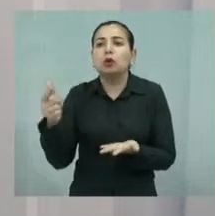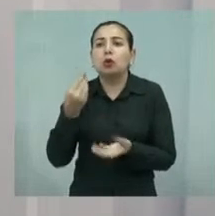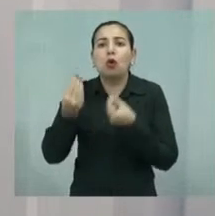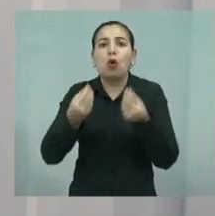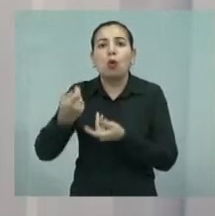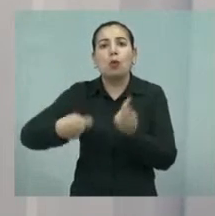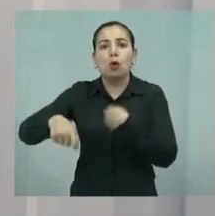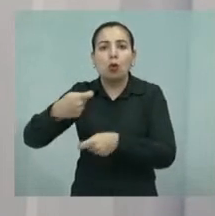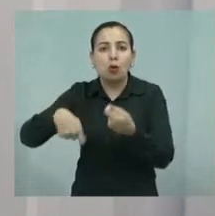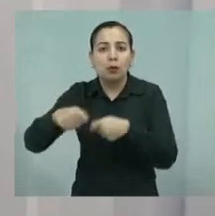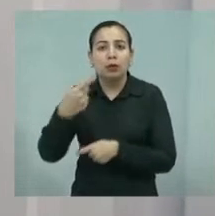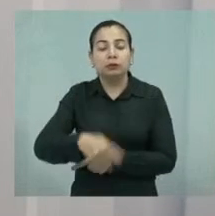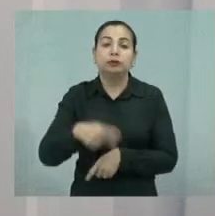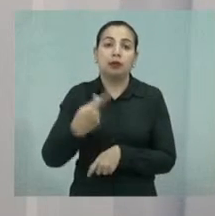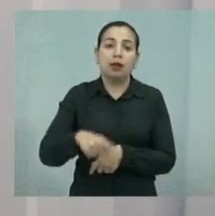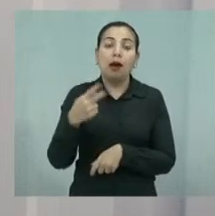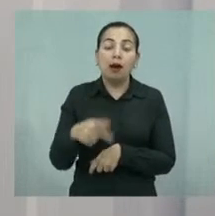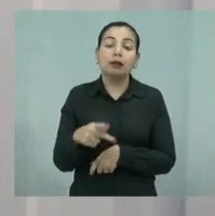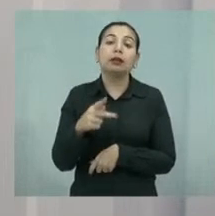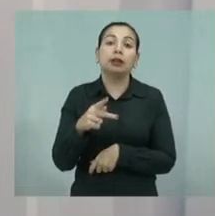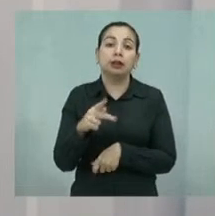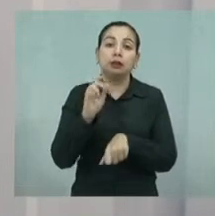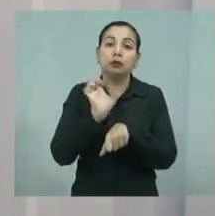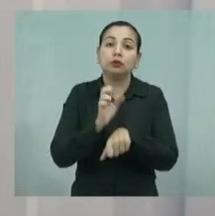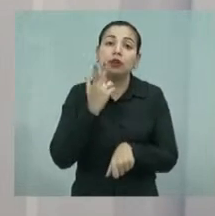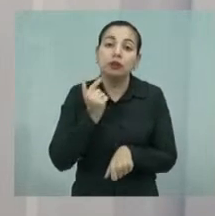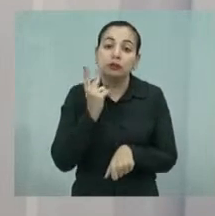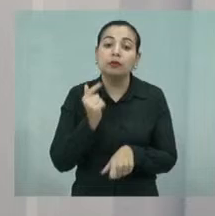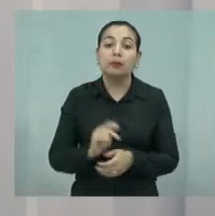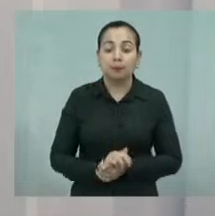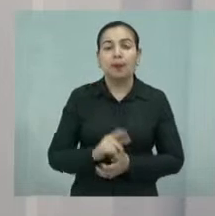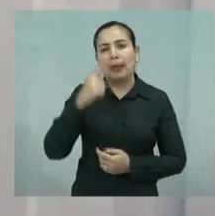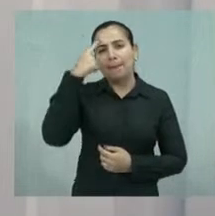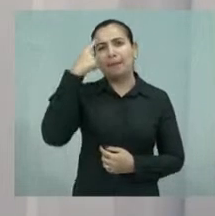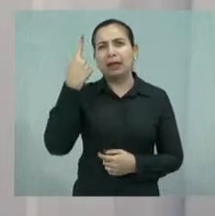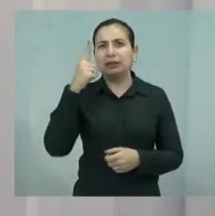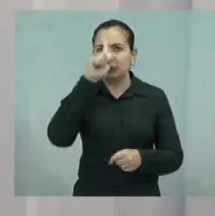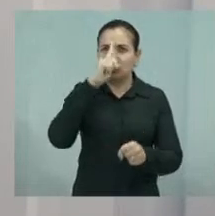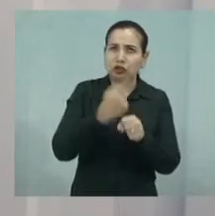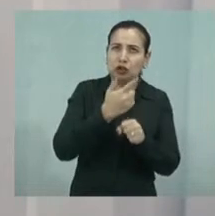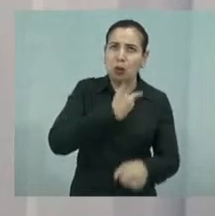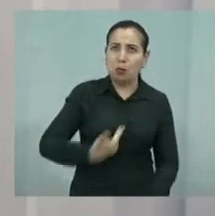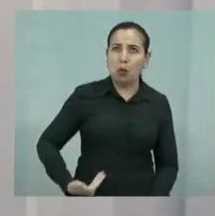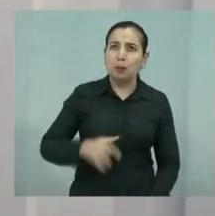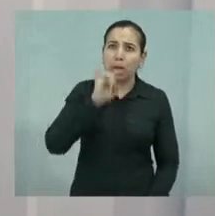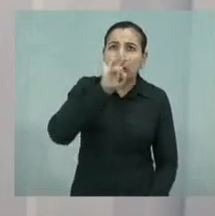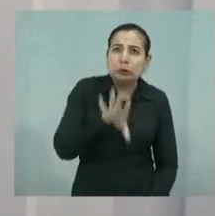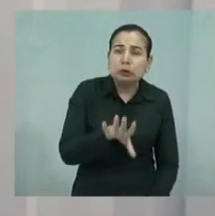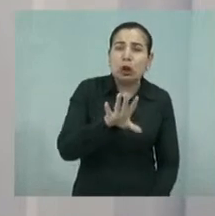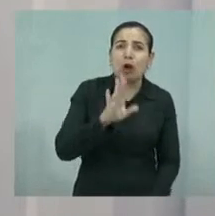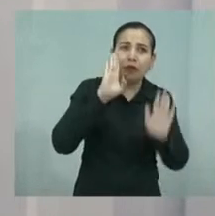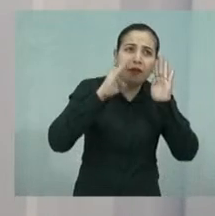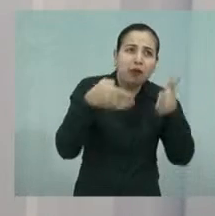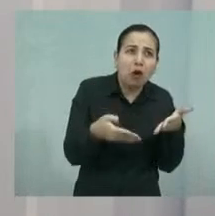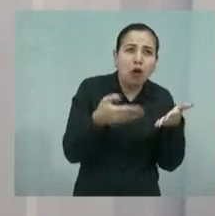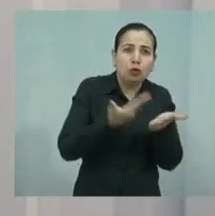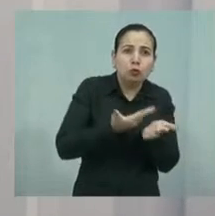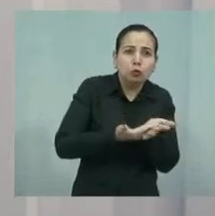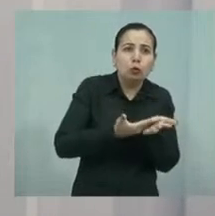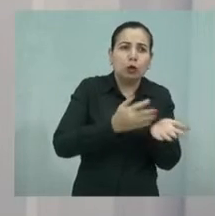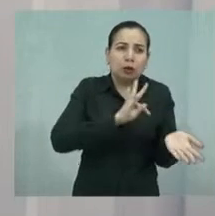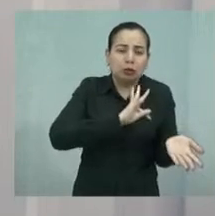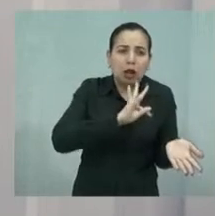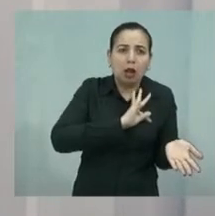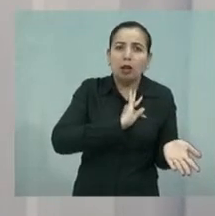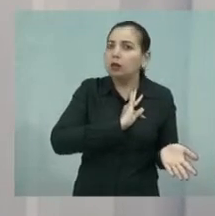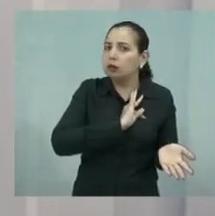não só, quando a gente pensa num evento de gestão pública, se pensa somente na matéria técnica. Ela é interessante, ela